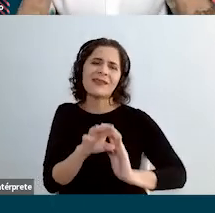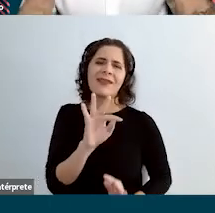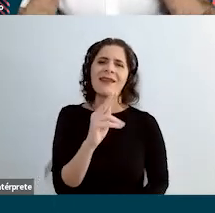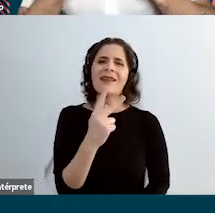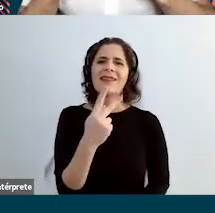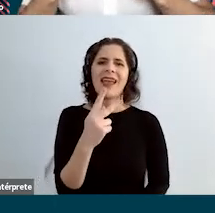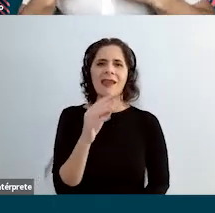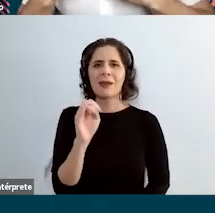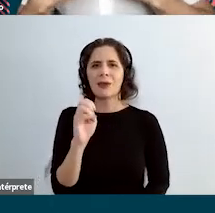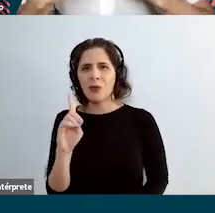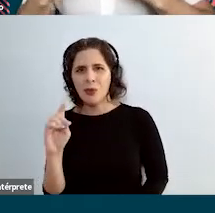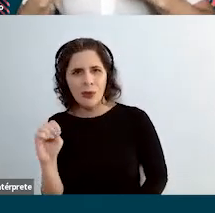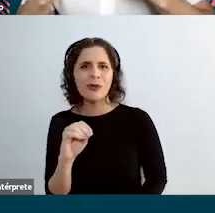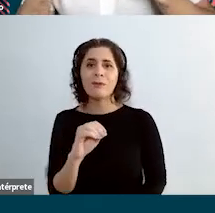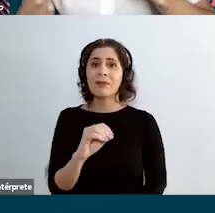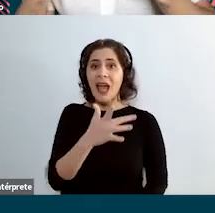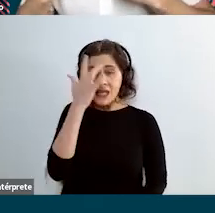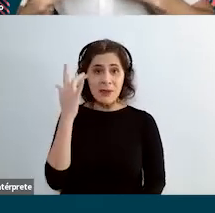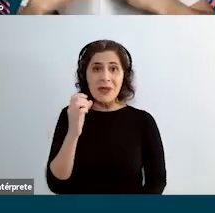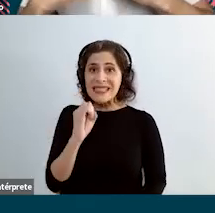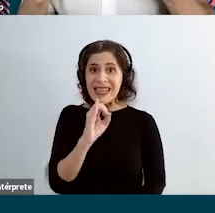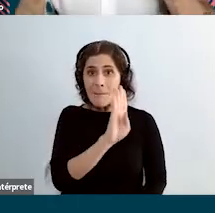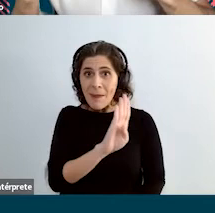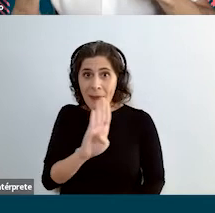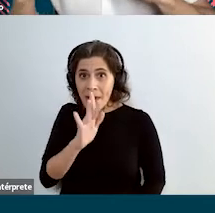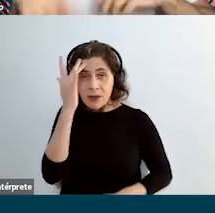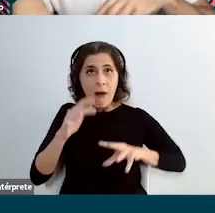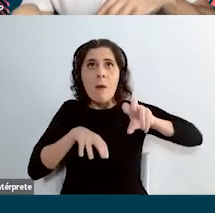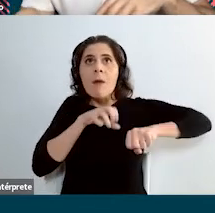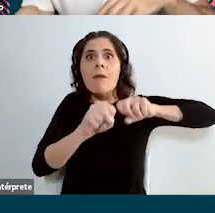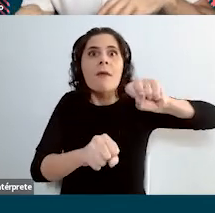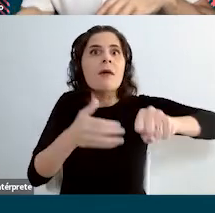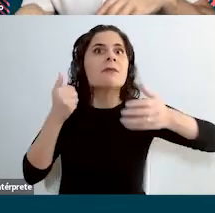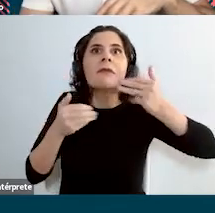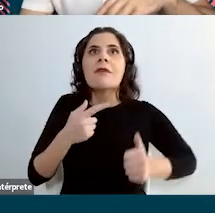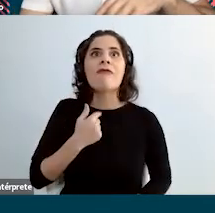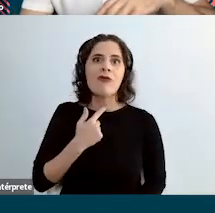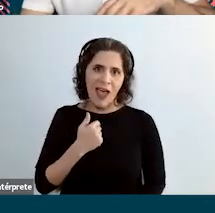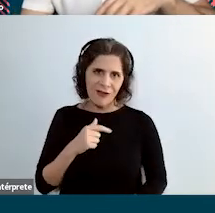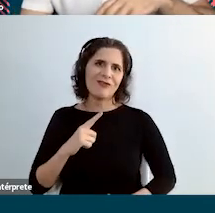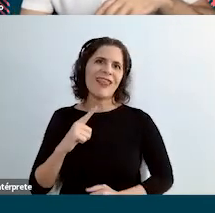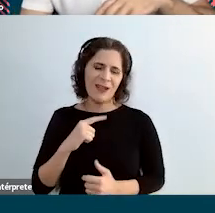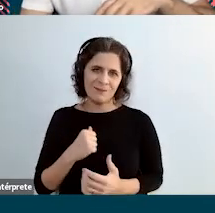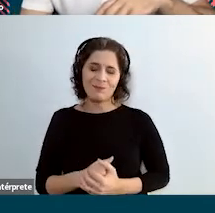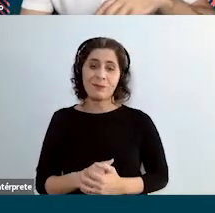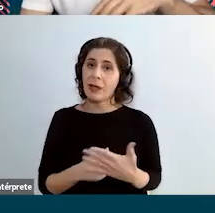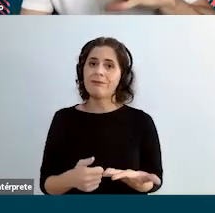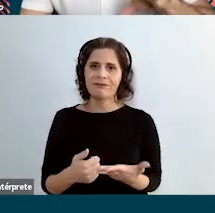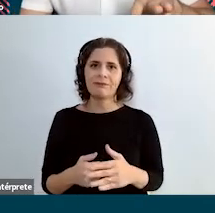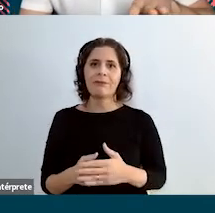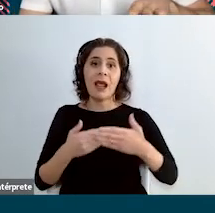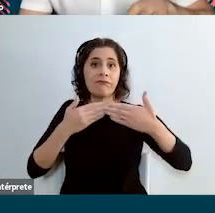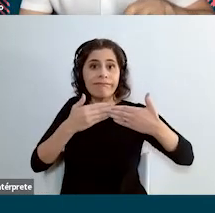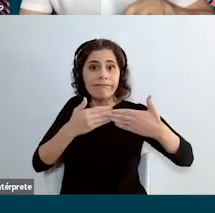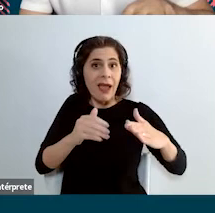ver a velocidade que as pessoas têm quando o assunto é Big Brother. E aí,